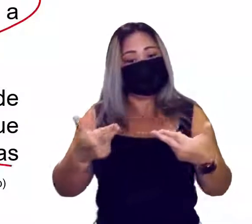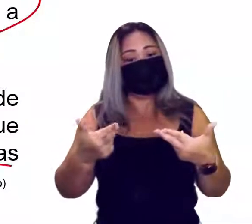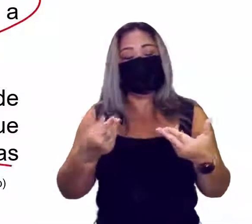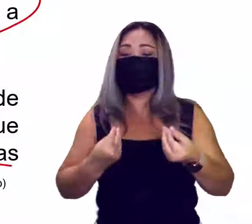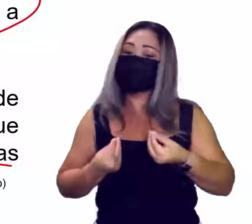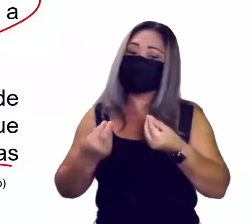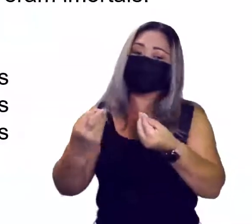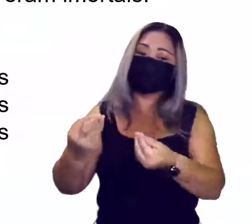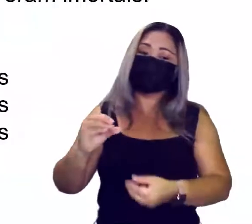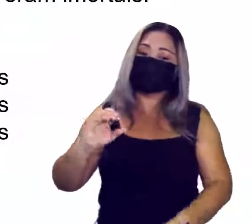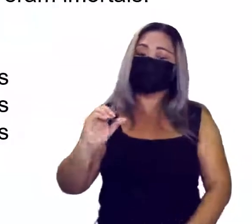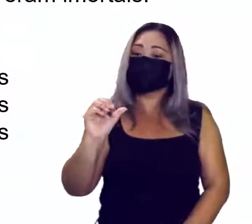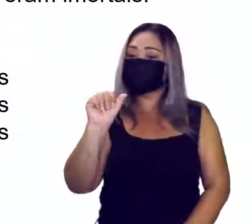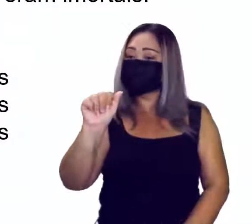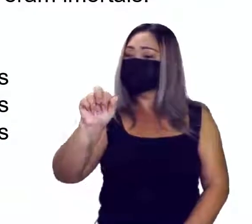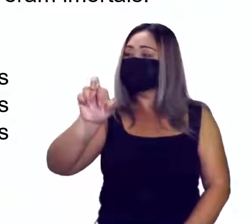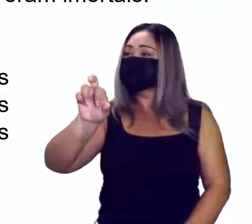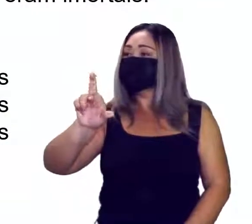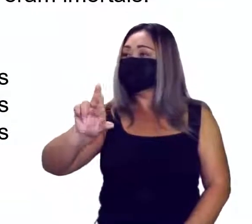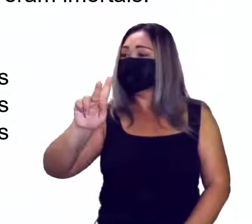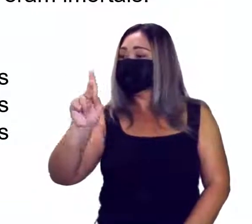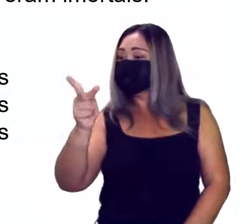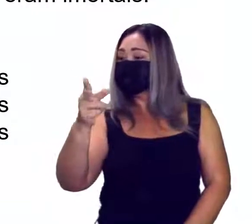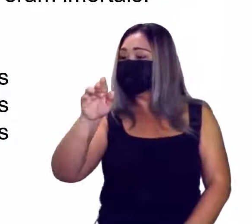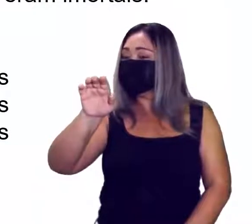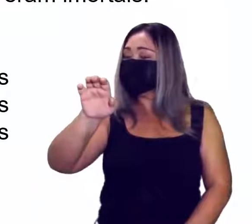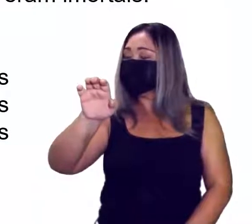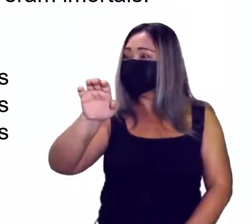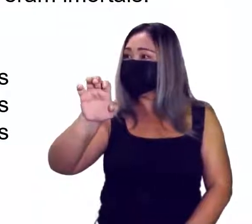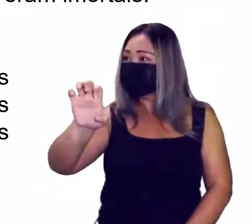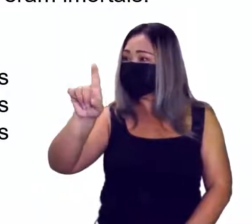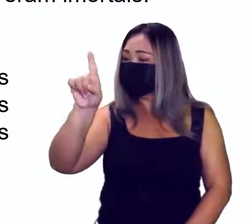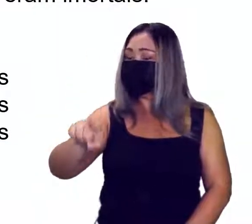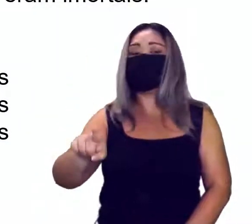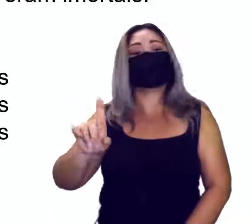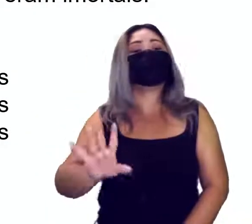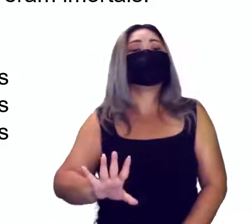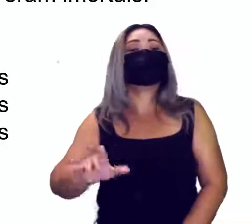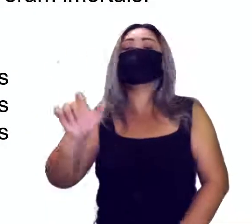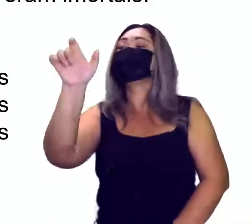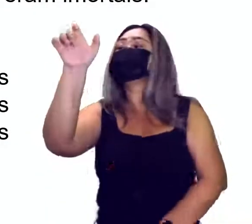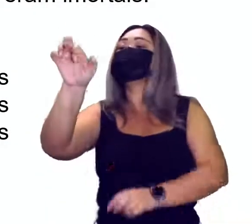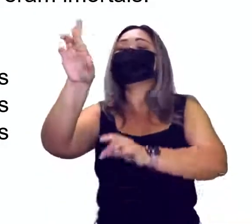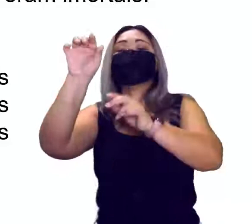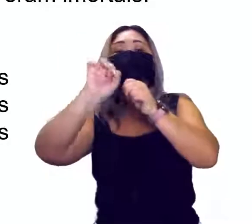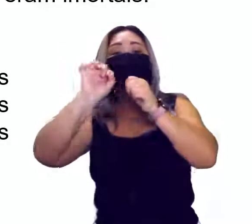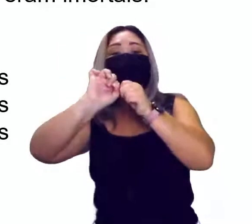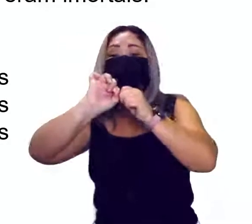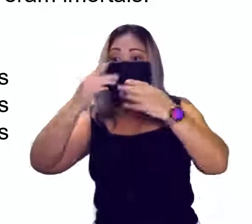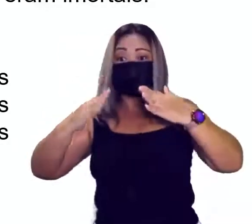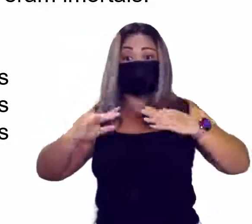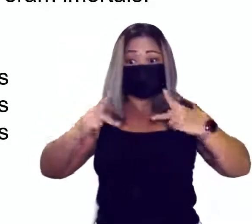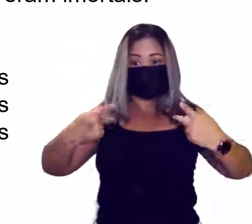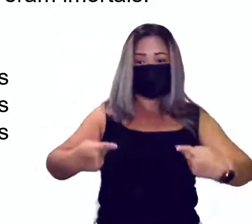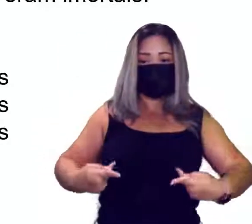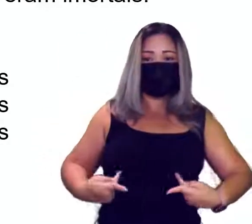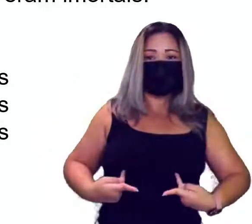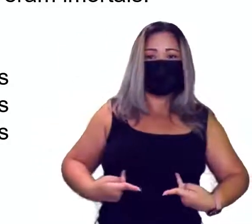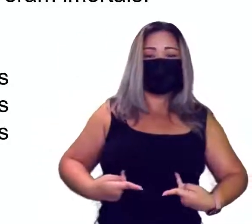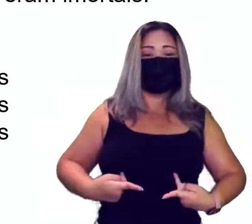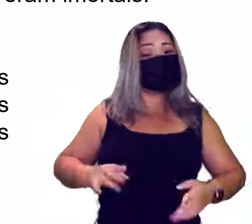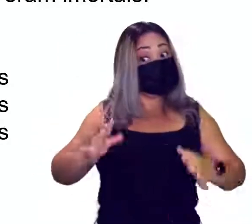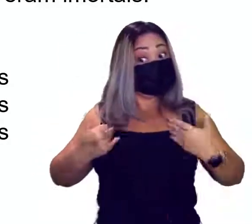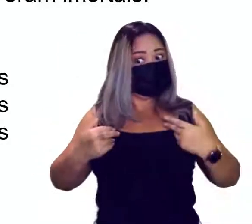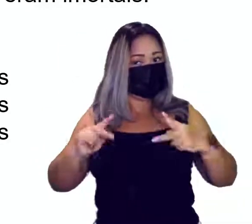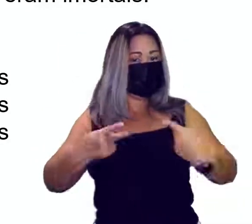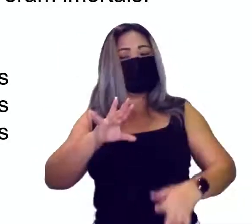chamava do arché. Os deuses, além de ter forma humana, tinham sentimentos, do jeito de humanos, tá?